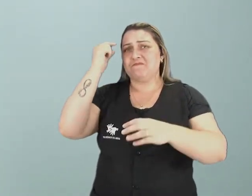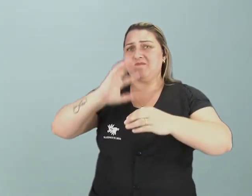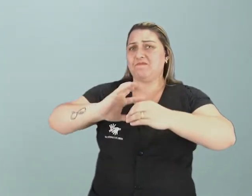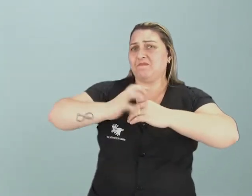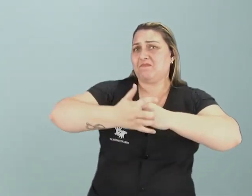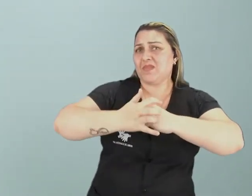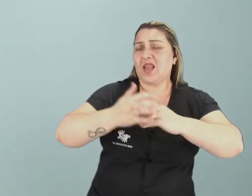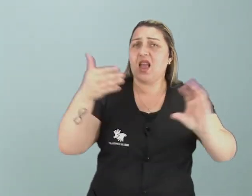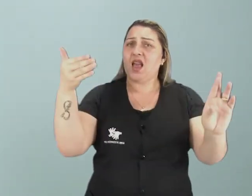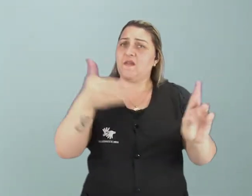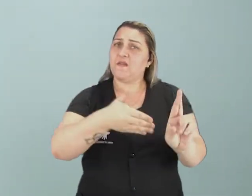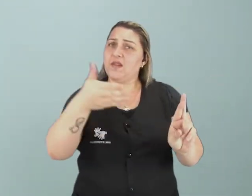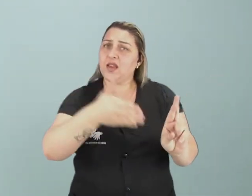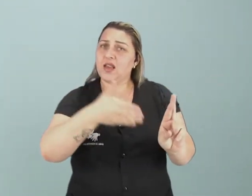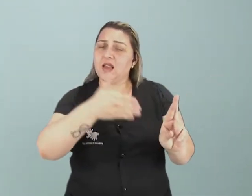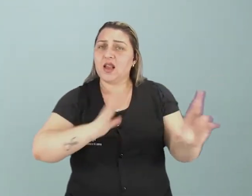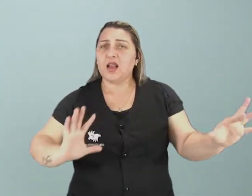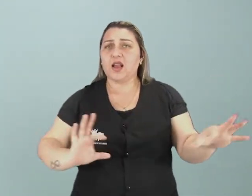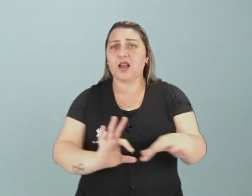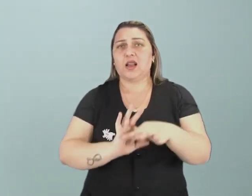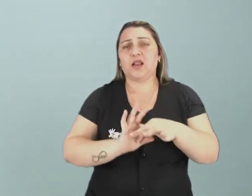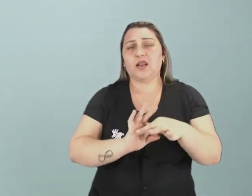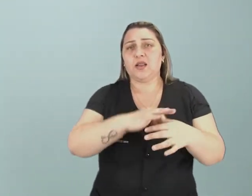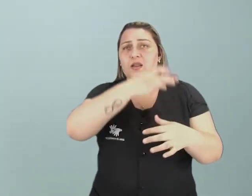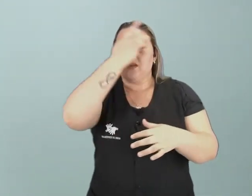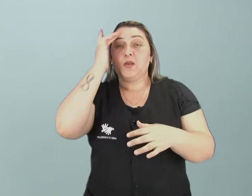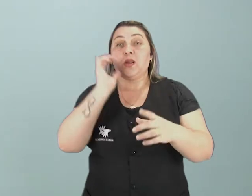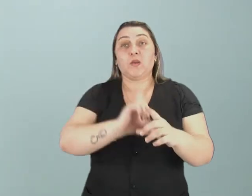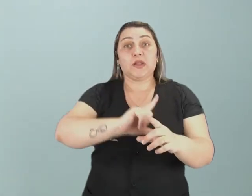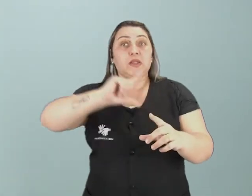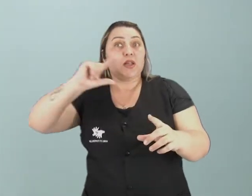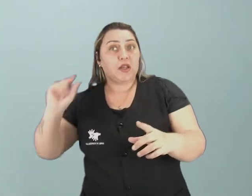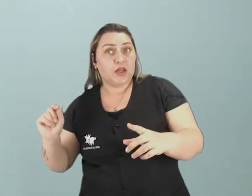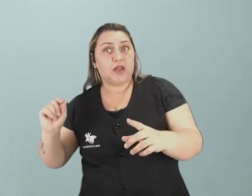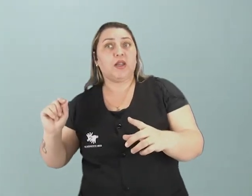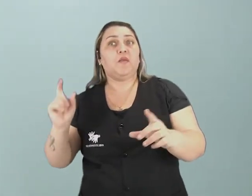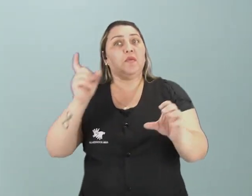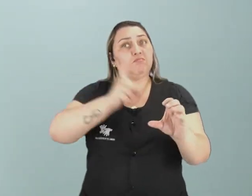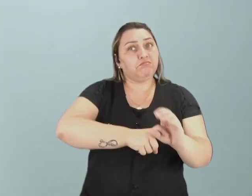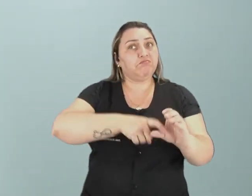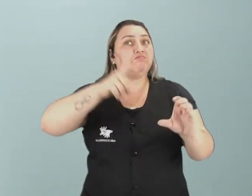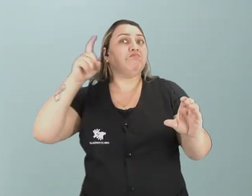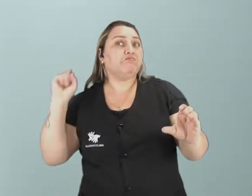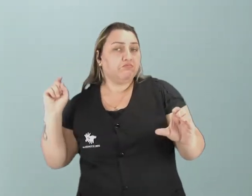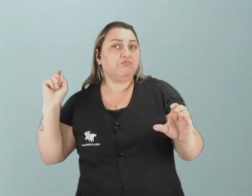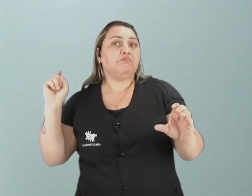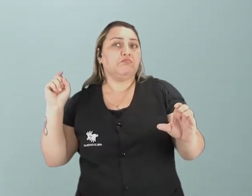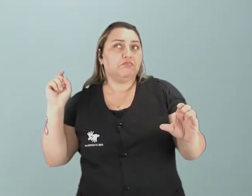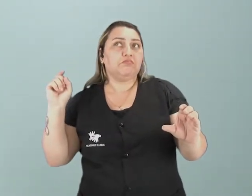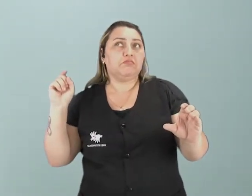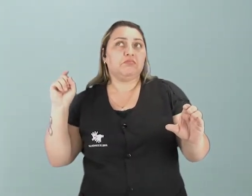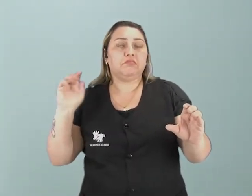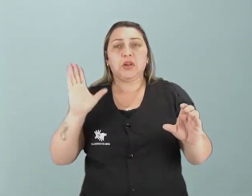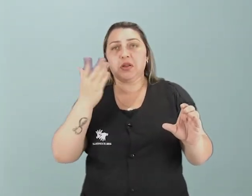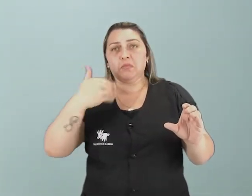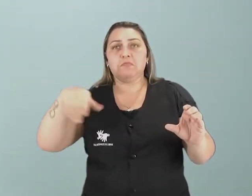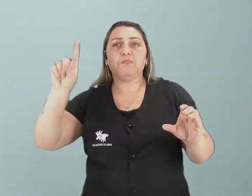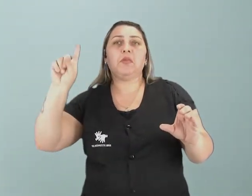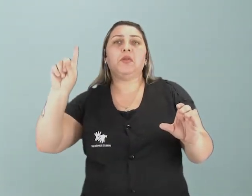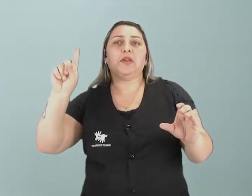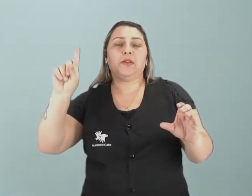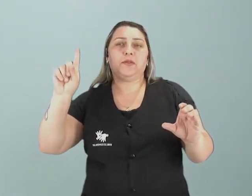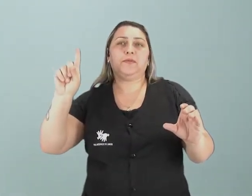faz referência assim, muito ligada às pessoas que estão saindo. Ah, eu vou descolonizar, estou saindo daqui, estou indo